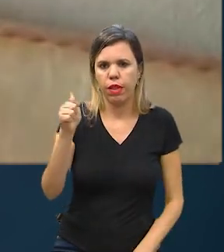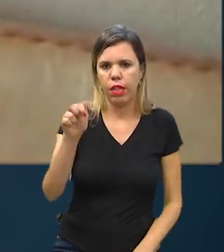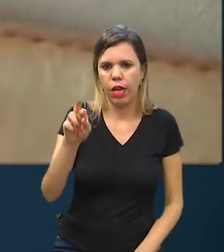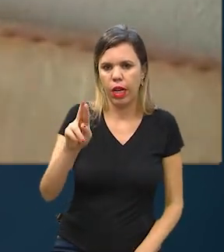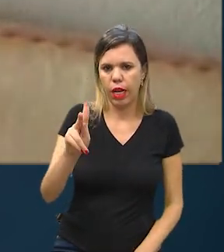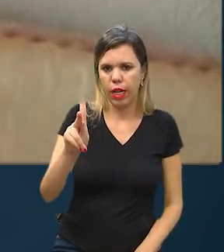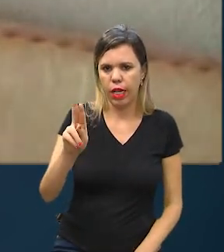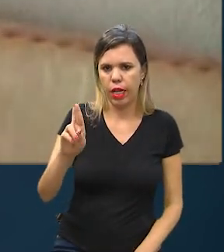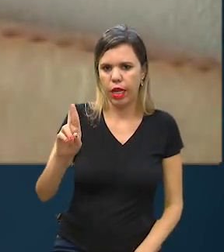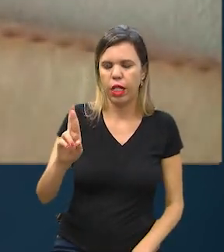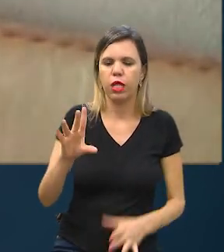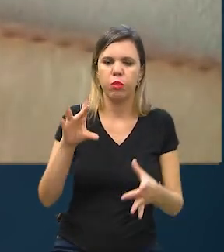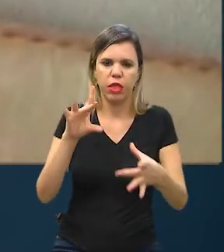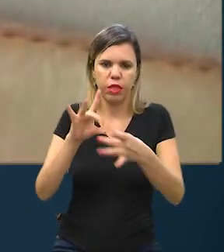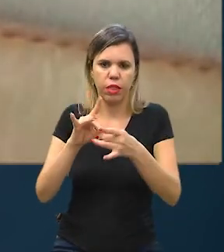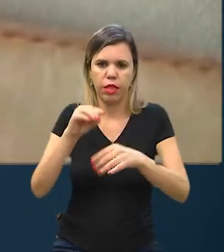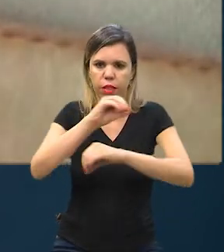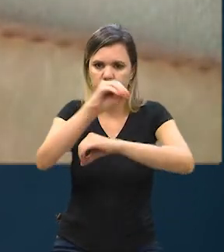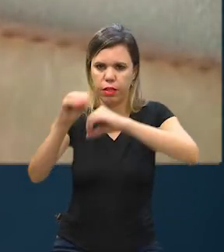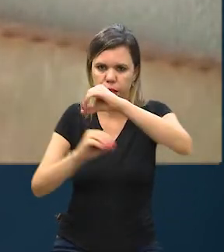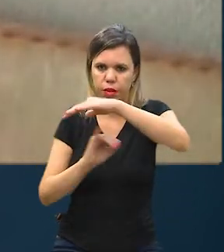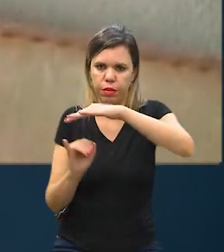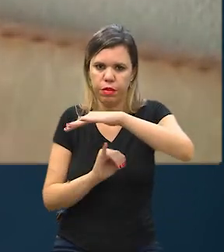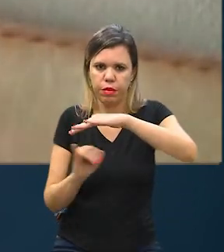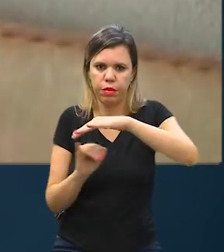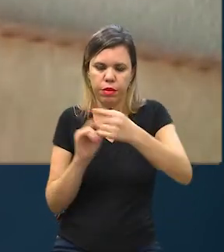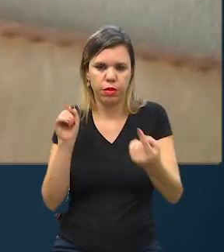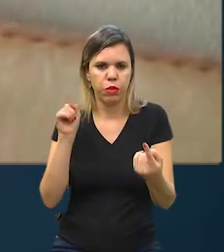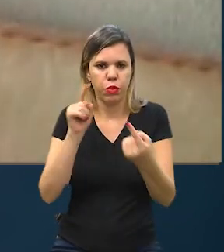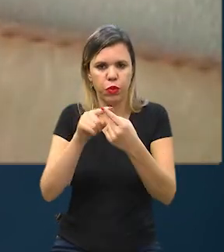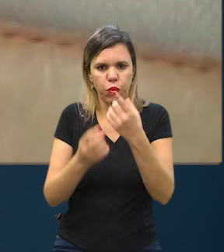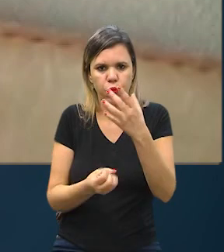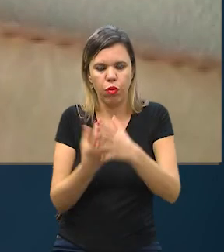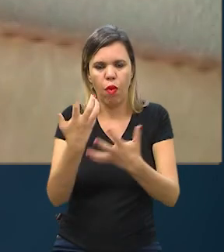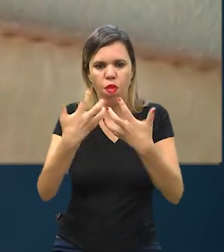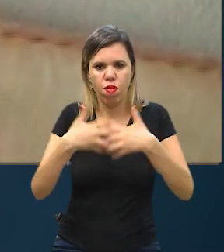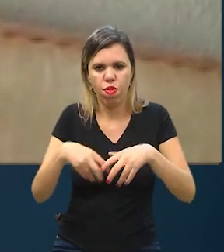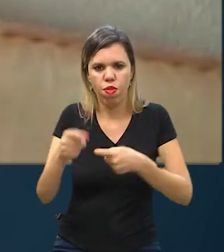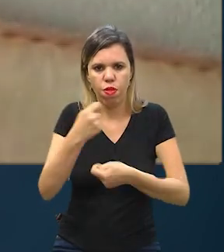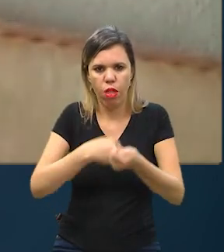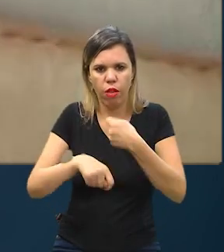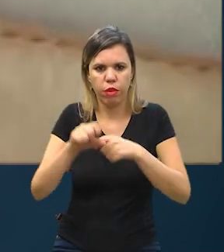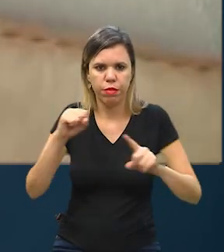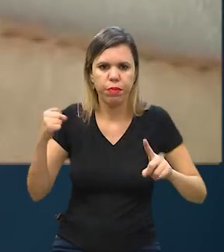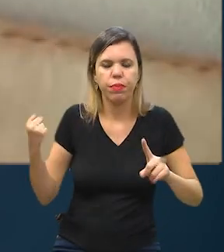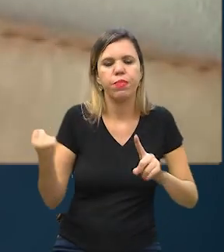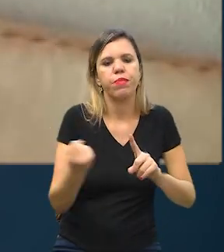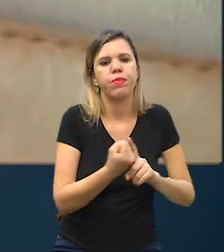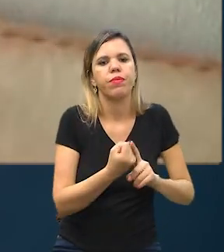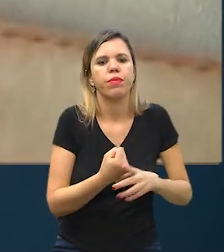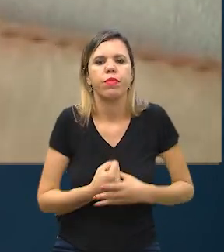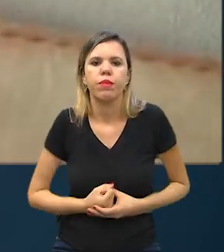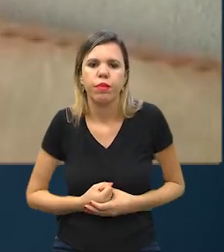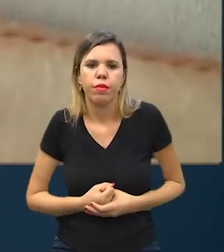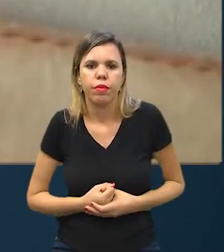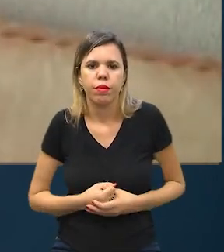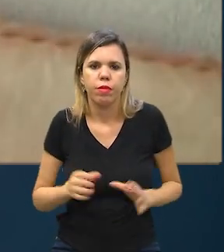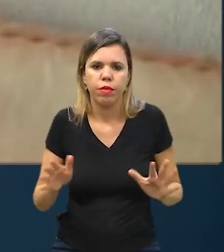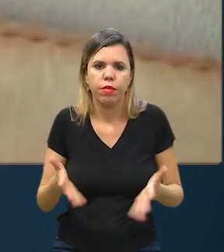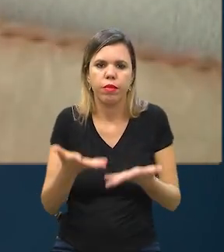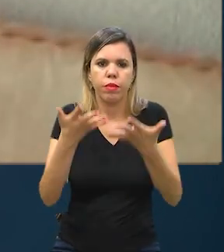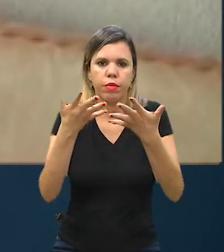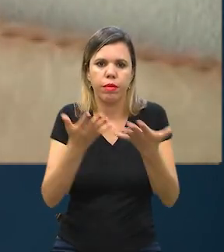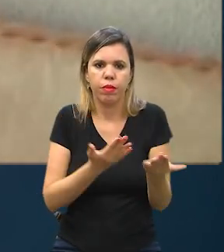da Casa Hacker em parceria com a Fundação FEAC e tem por objetivo incubar negócios de impacto social